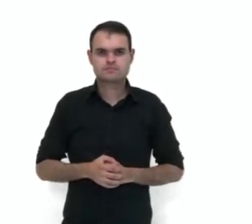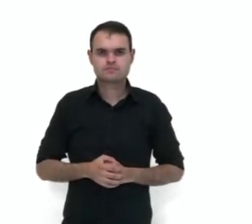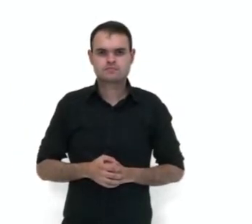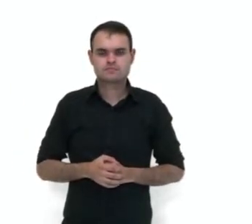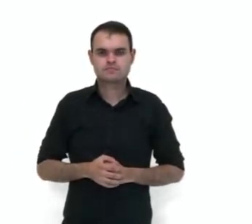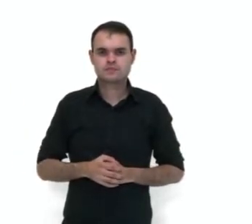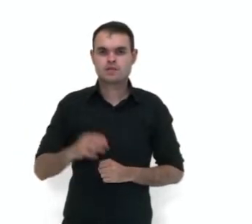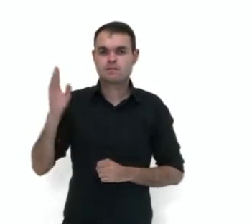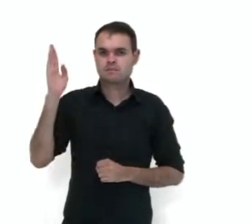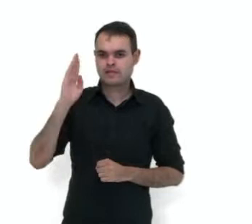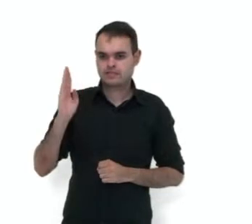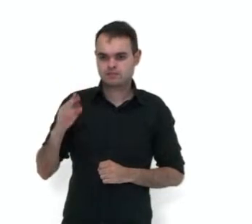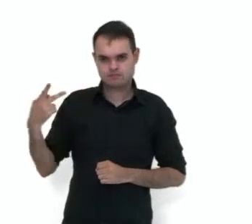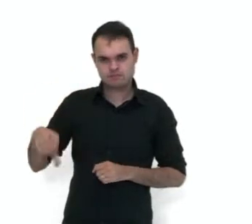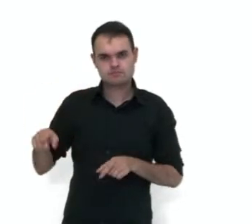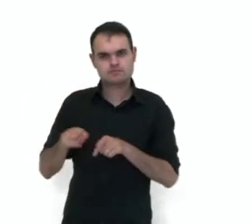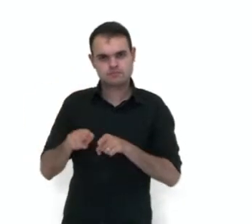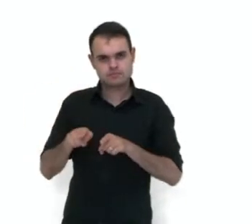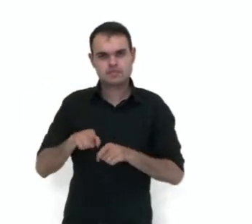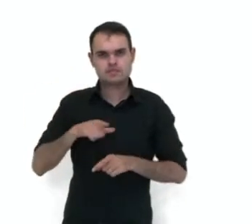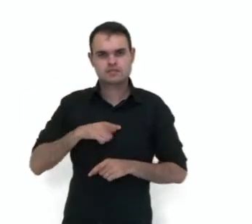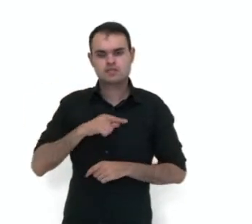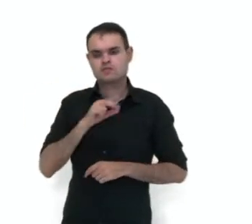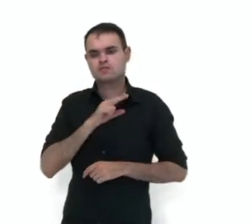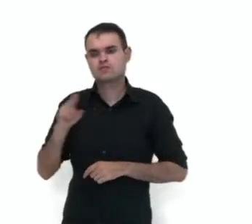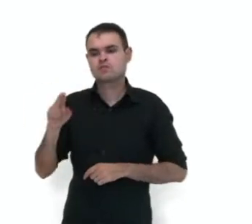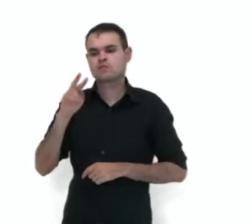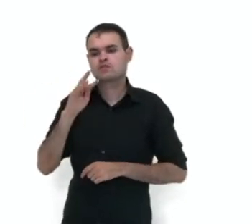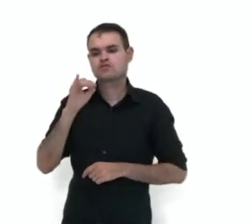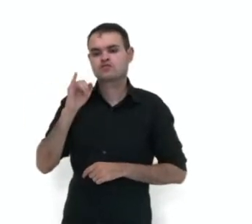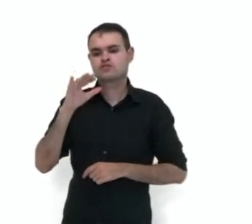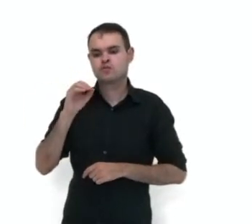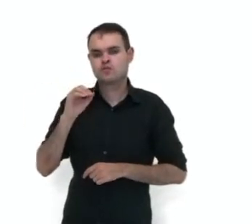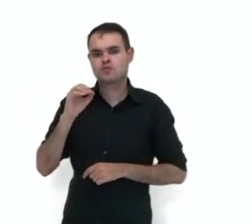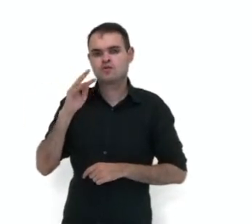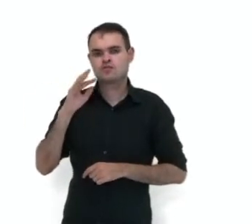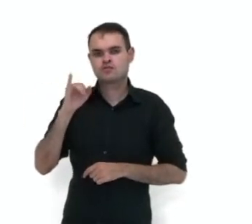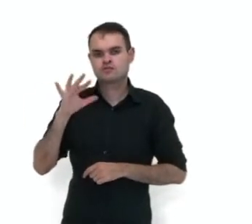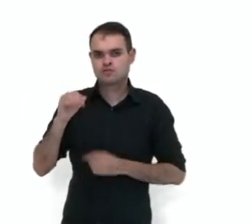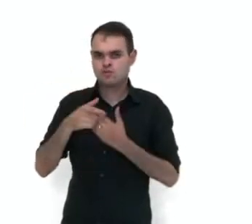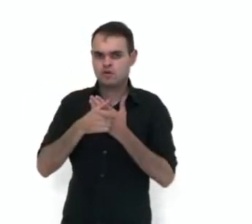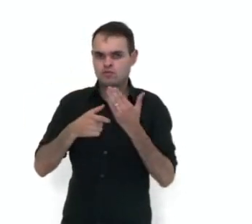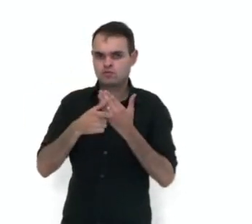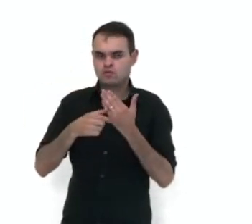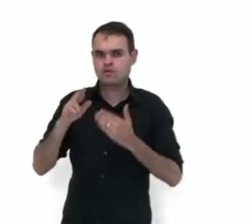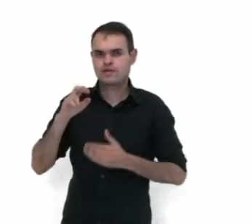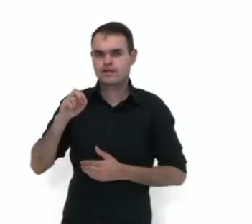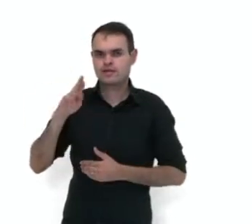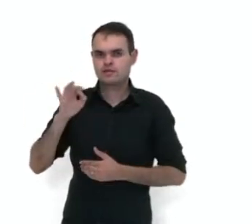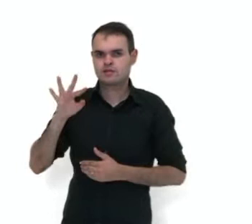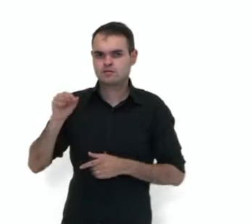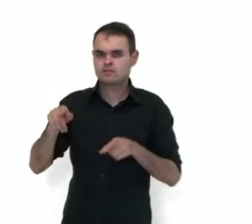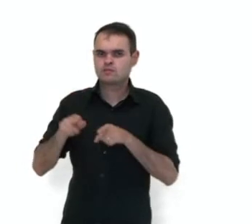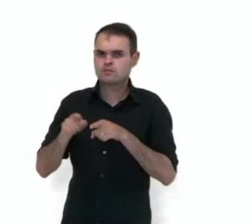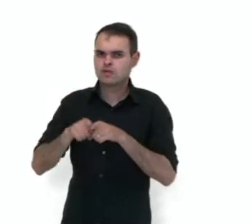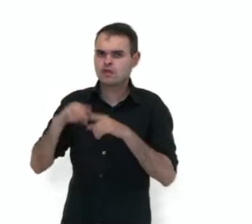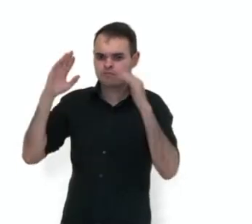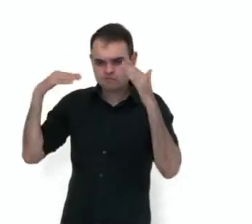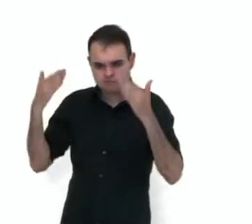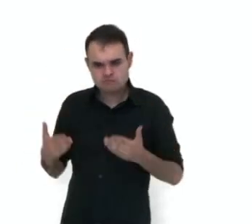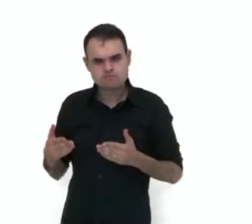é de autoria de Renato de Castro nós temos o tico-tico né foi a primeira e mais importante revista voltada para o público